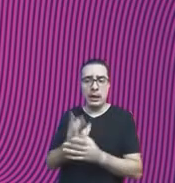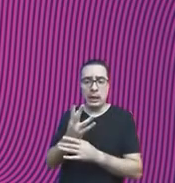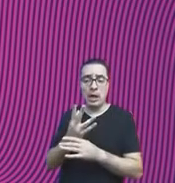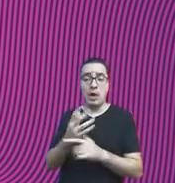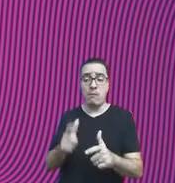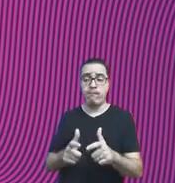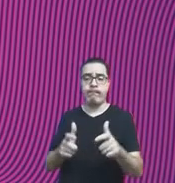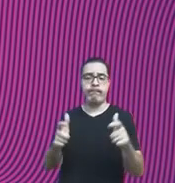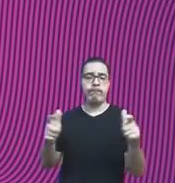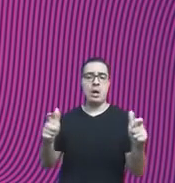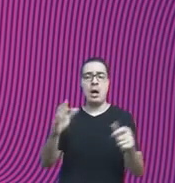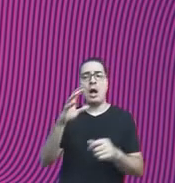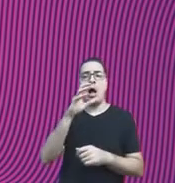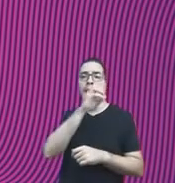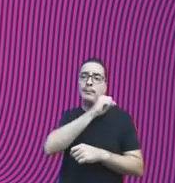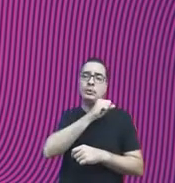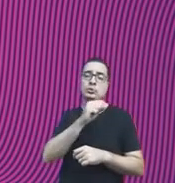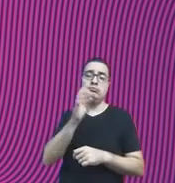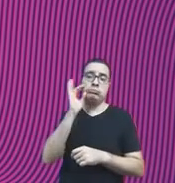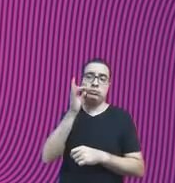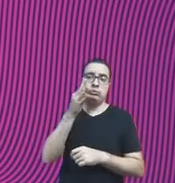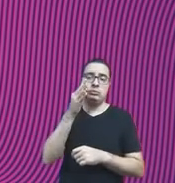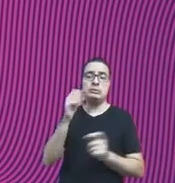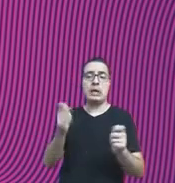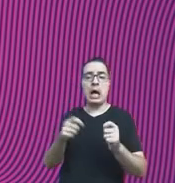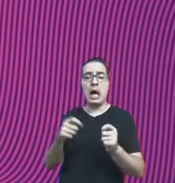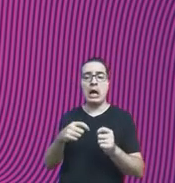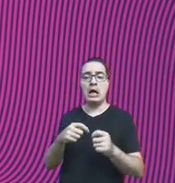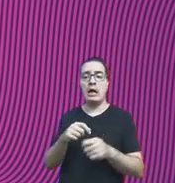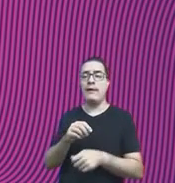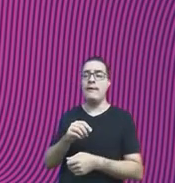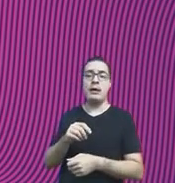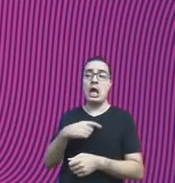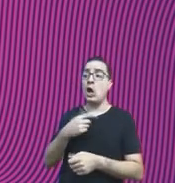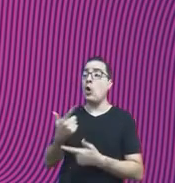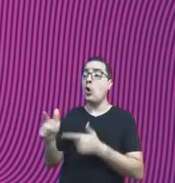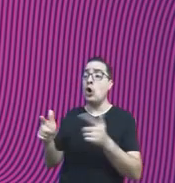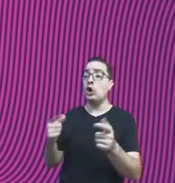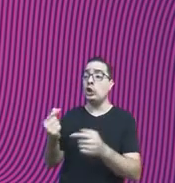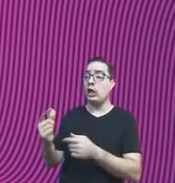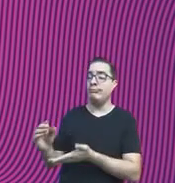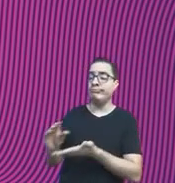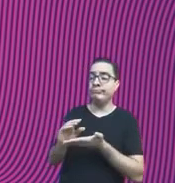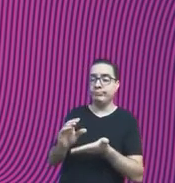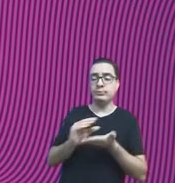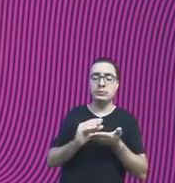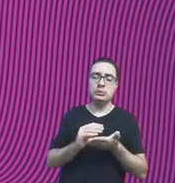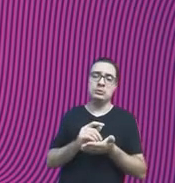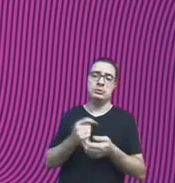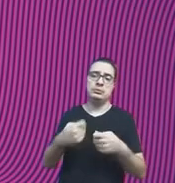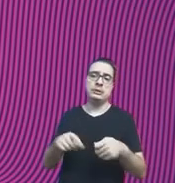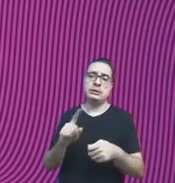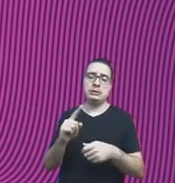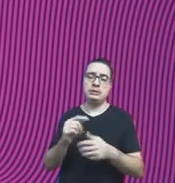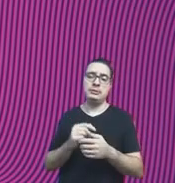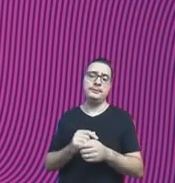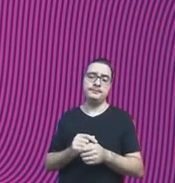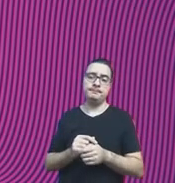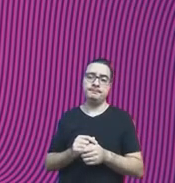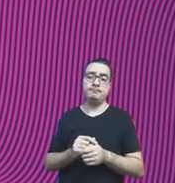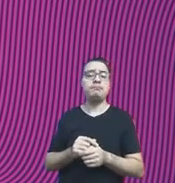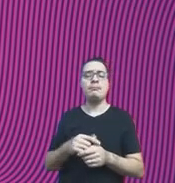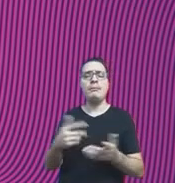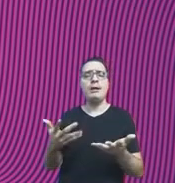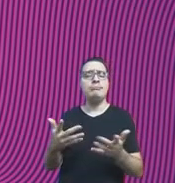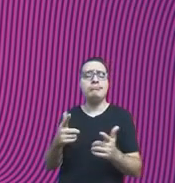rápida e muito menos dependente de capital. Qual que é o drama que eu